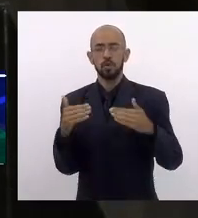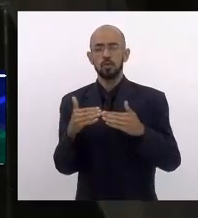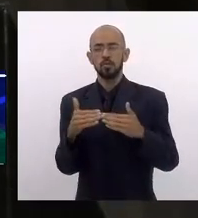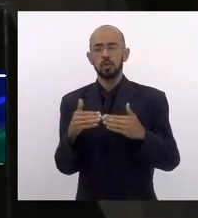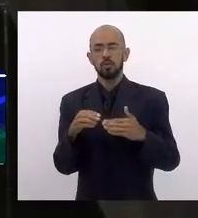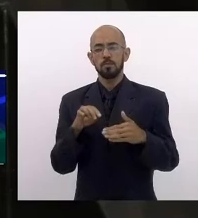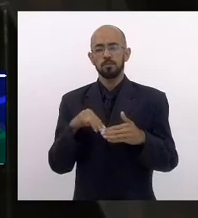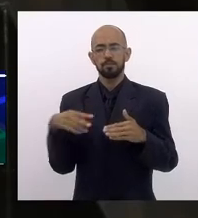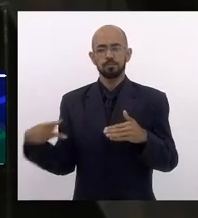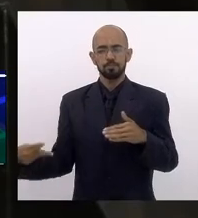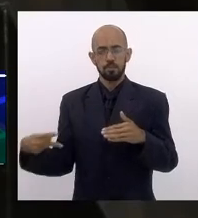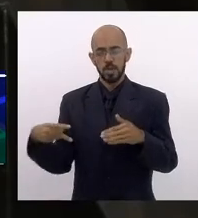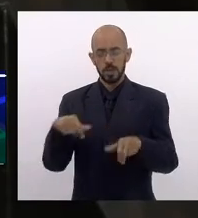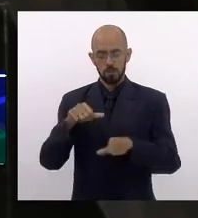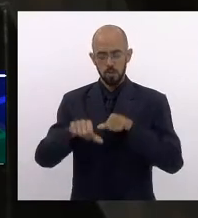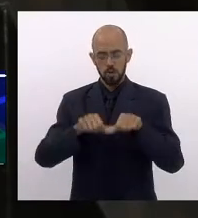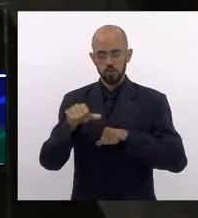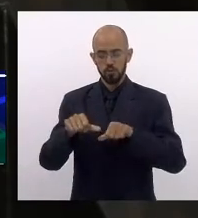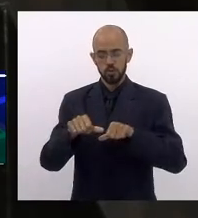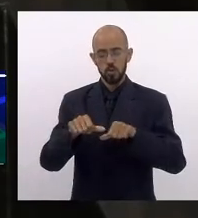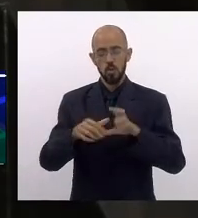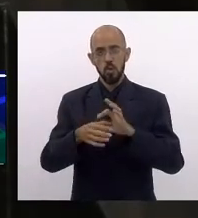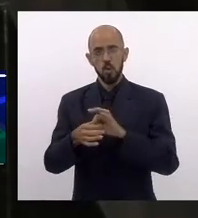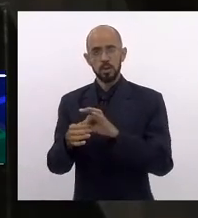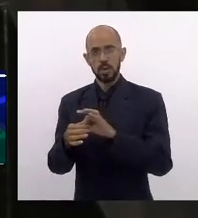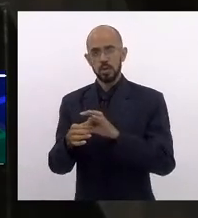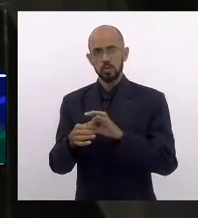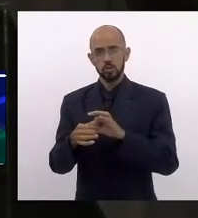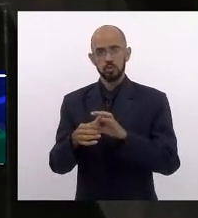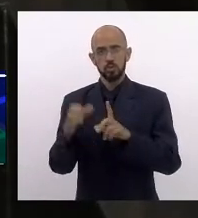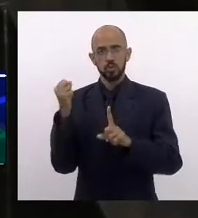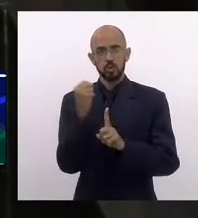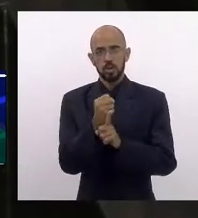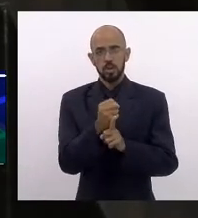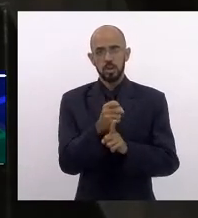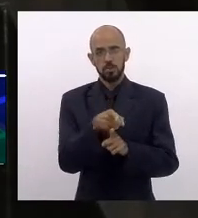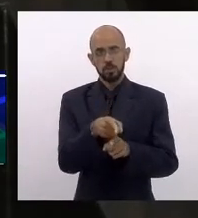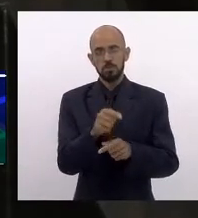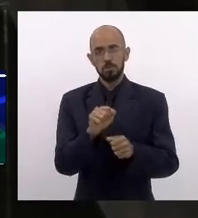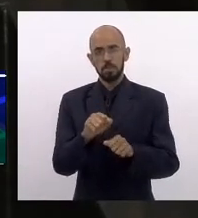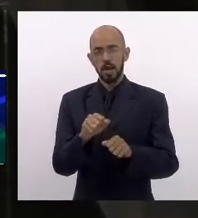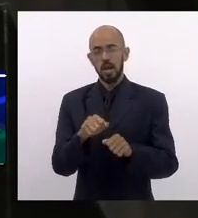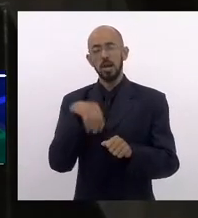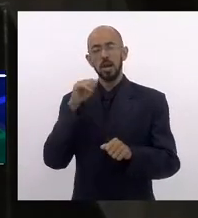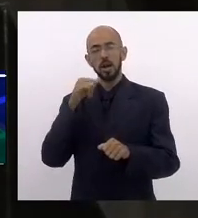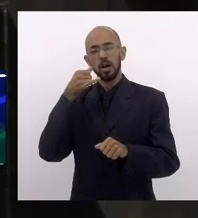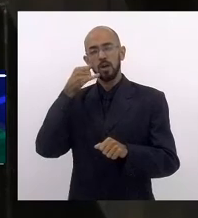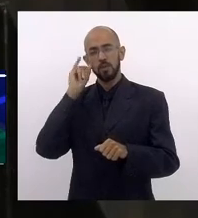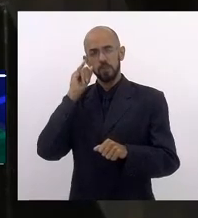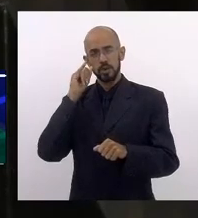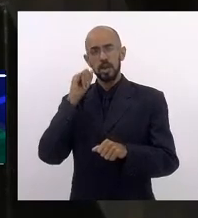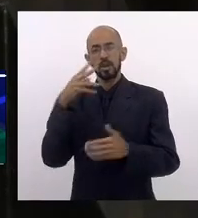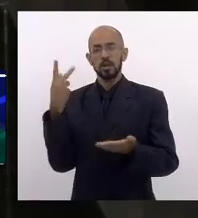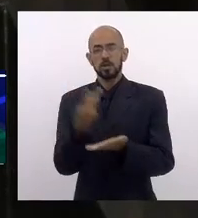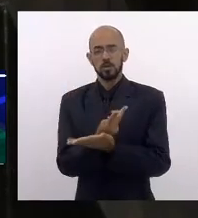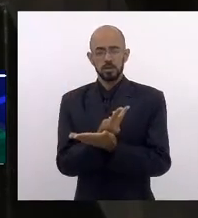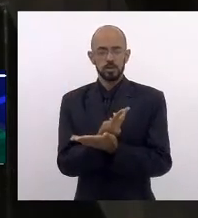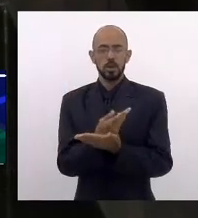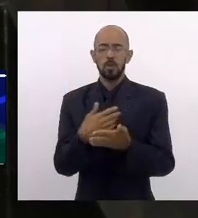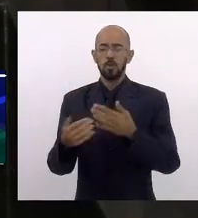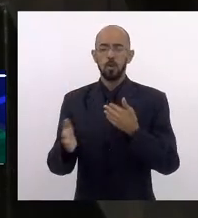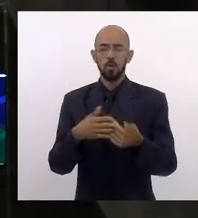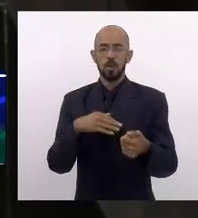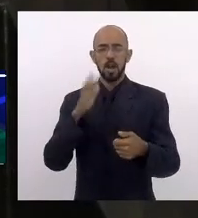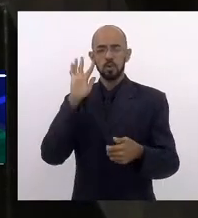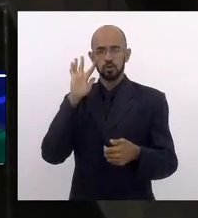claramente adulteraram a cena do crime para dificultar a investigação, para jogar cortina de fumaça, para impedir que houvesse a elucidação desse